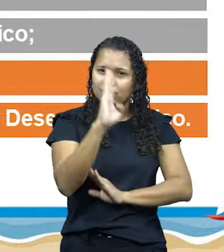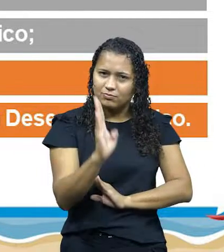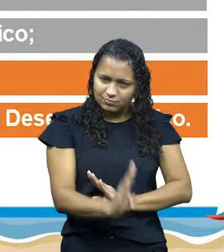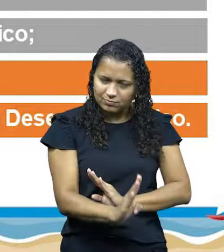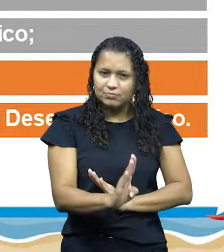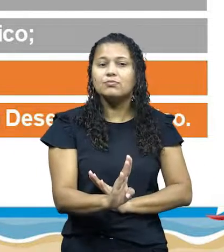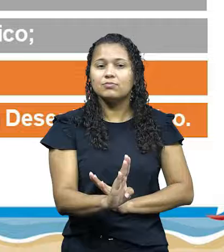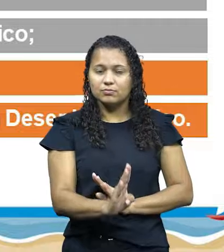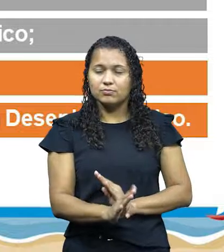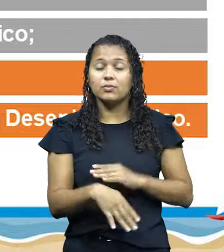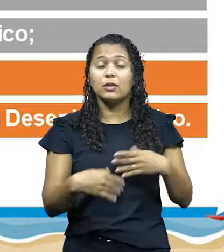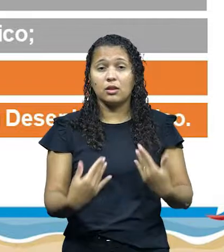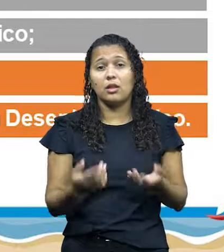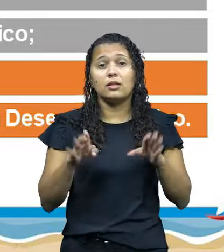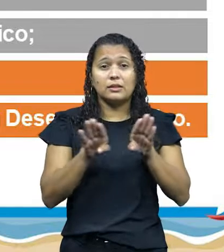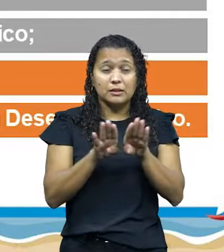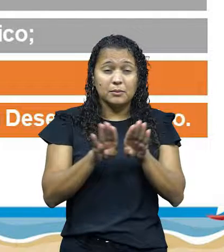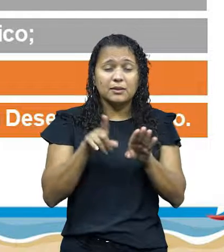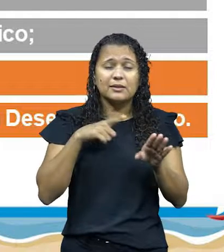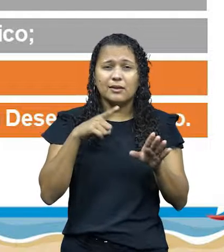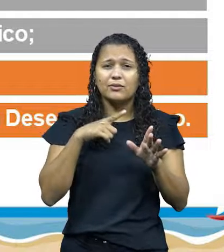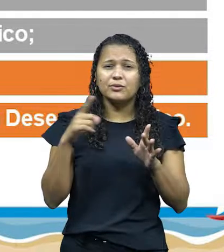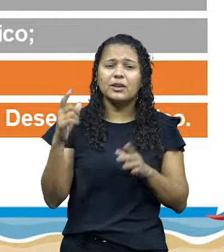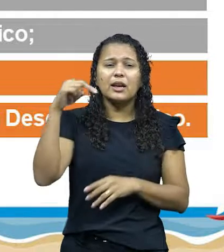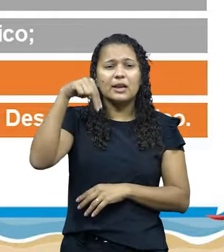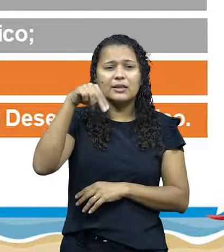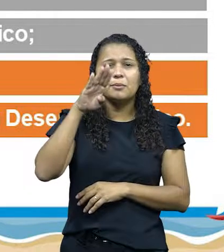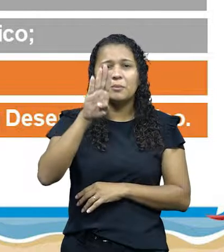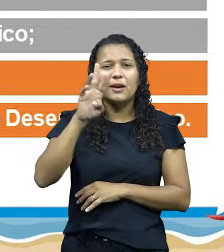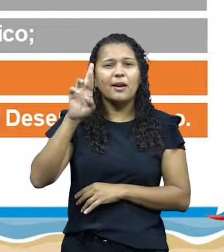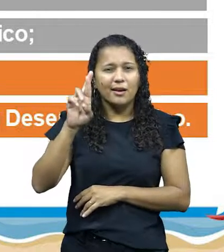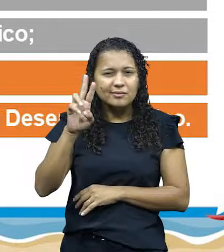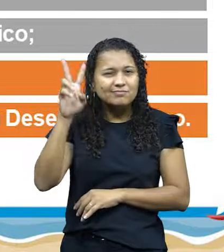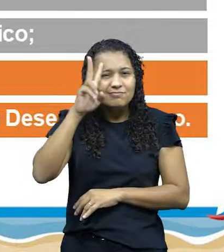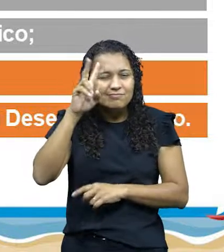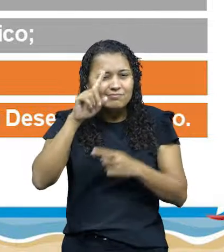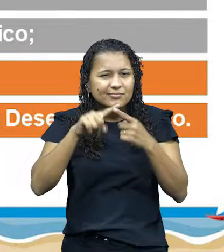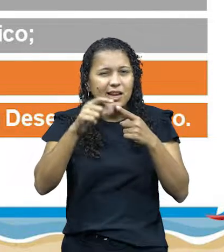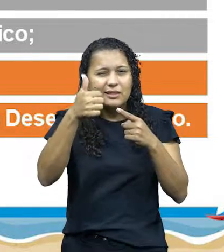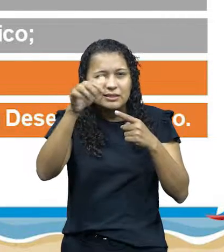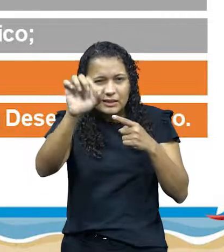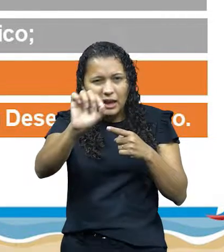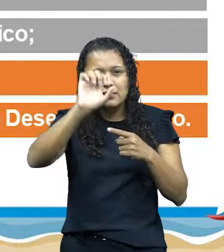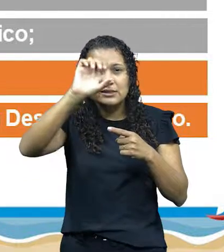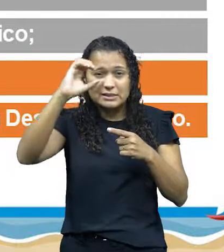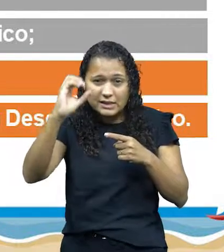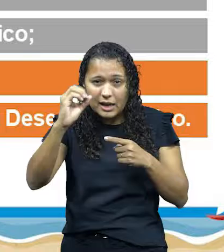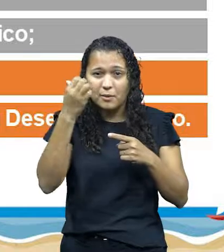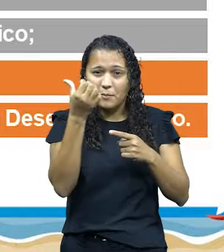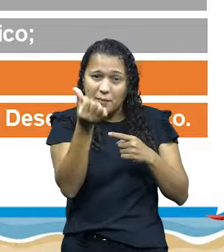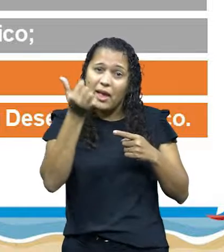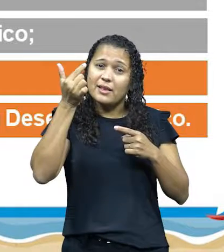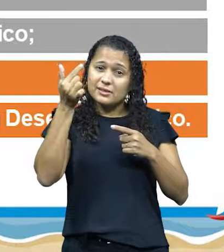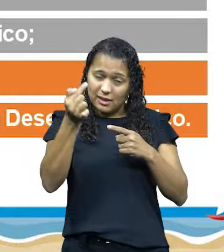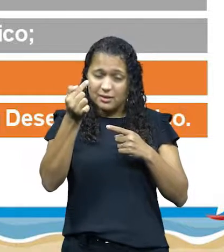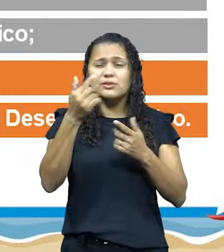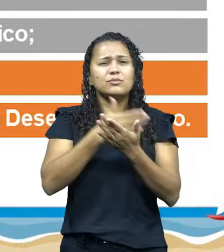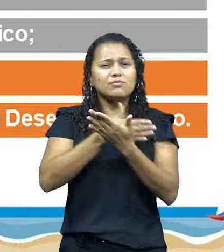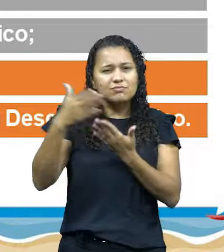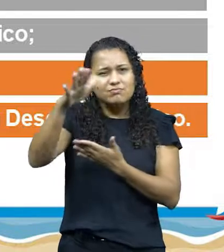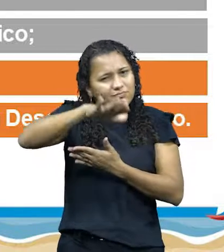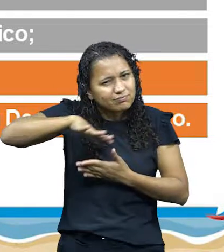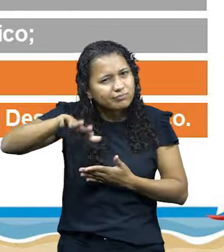E nós entramos em contato com as NBRs. A NBR 10067, onde conversamos sobre os princípios